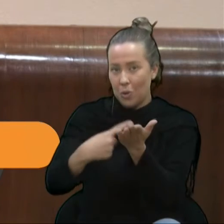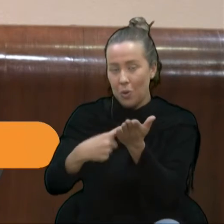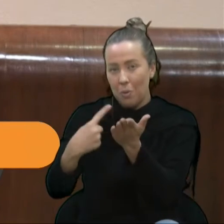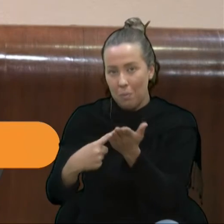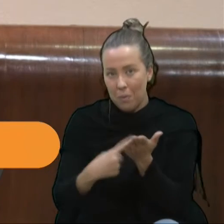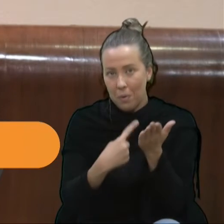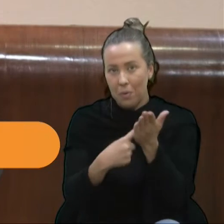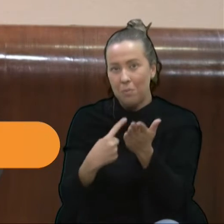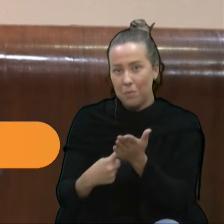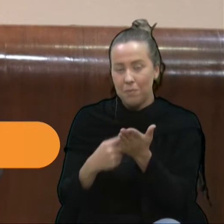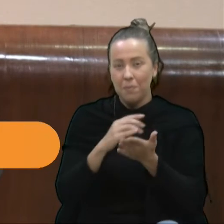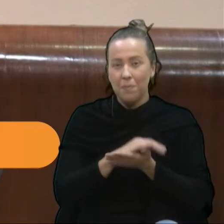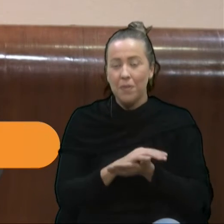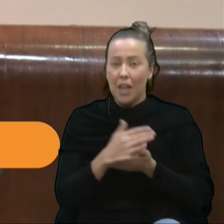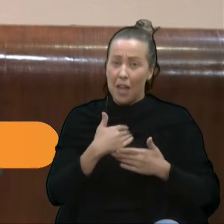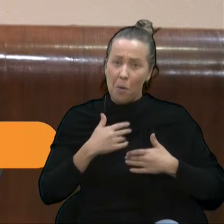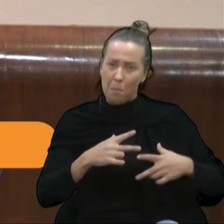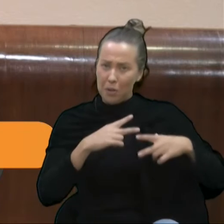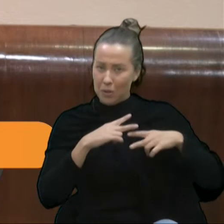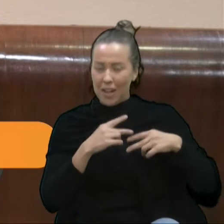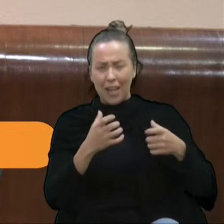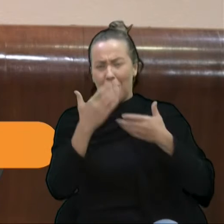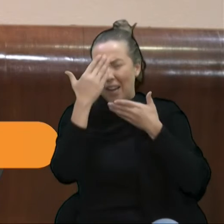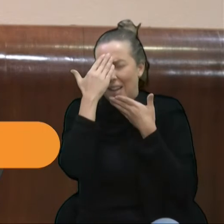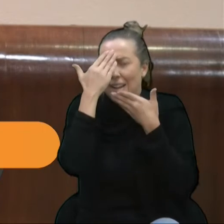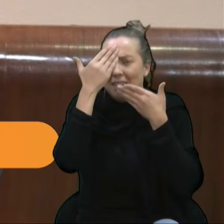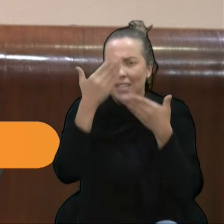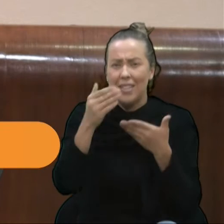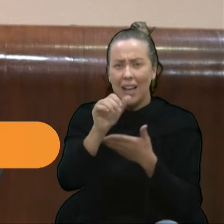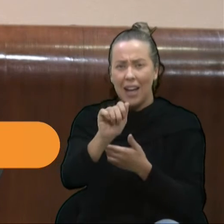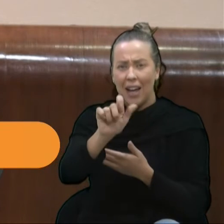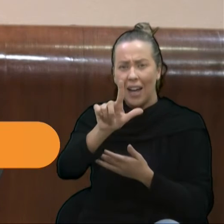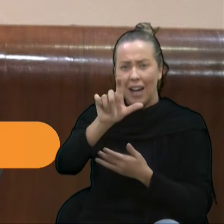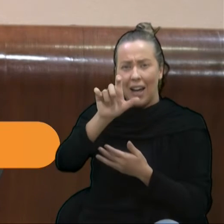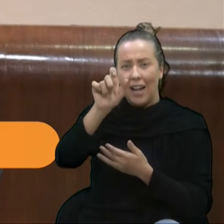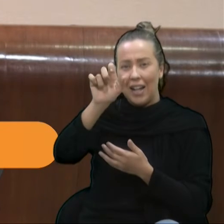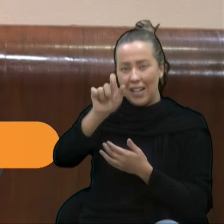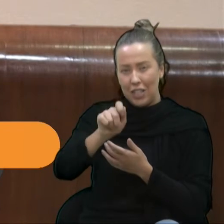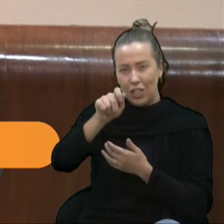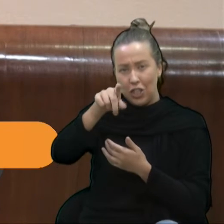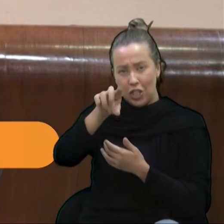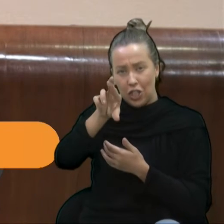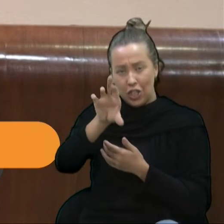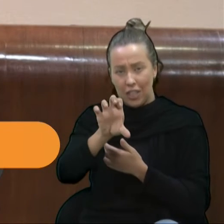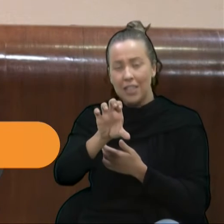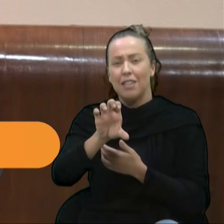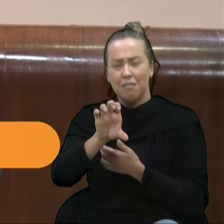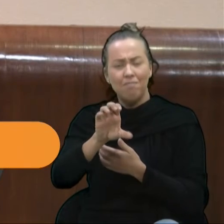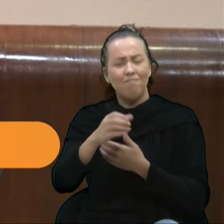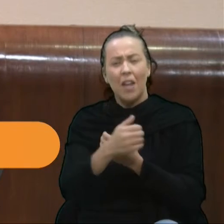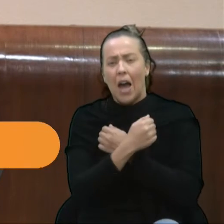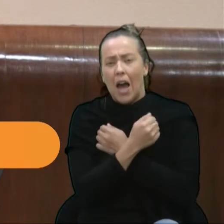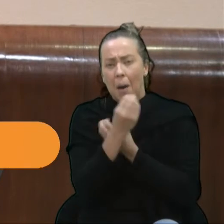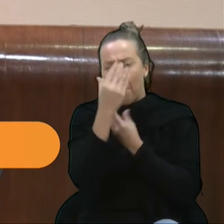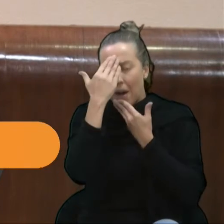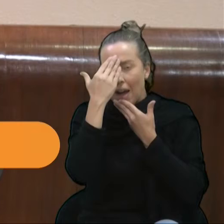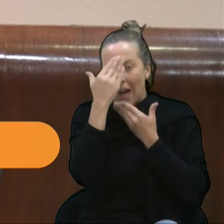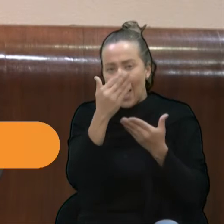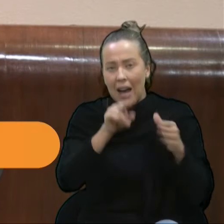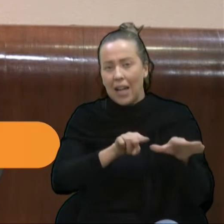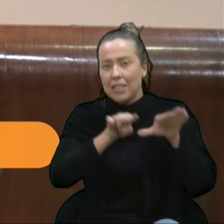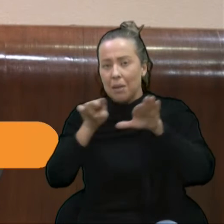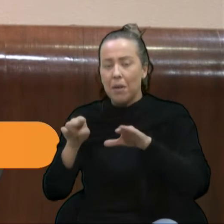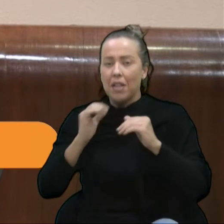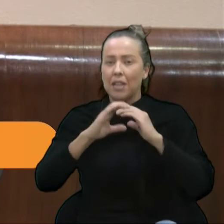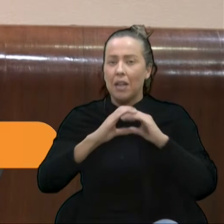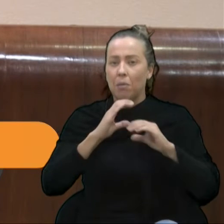compromissos. Eu particularmente gostaria de agradecer ao Alexandre Garcia, que esteve com a gente hoje, encerrando a Semana da Comunicação da